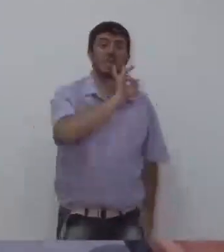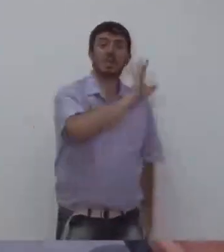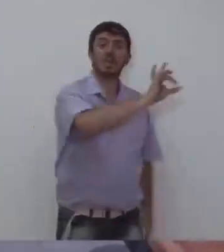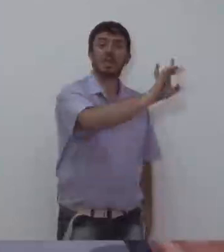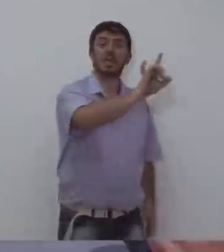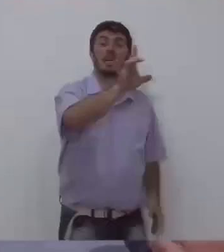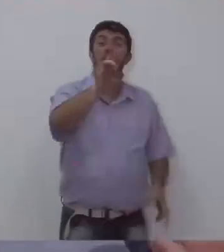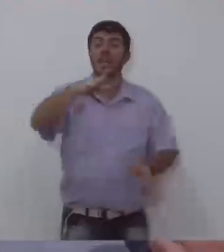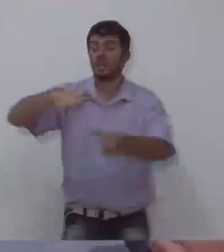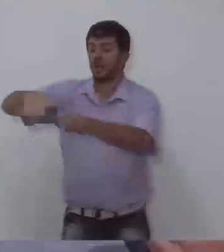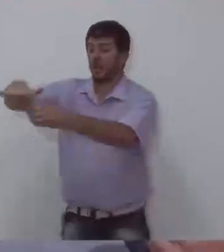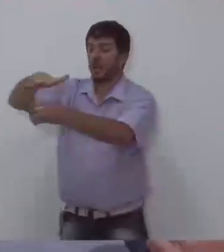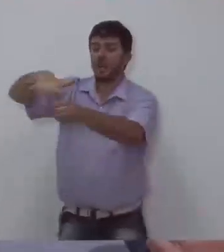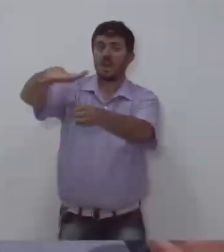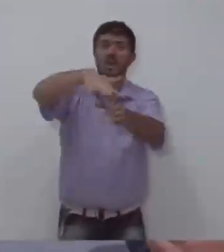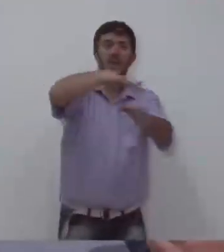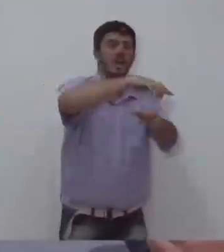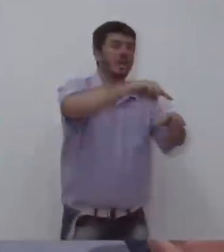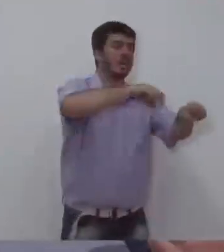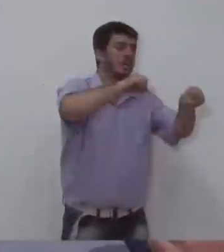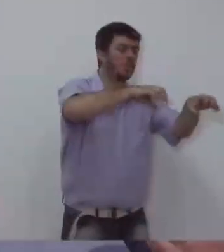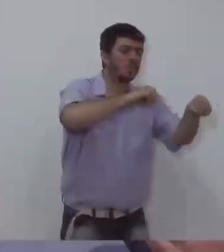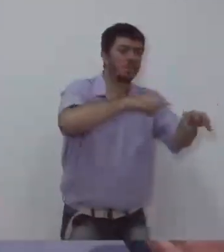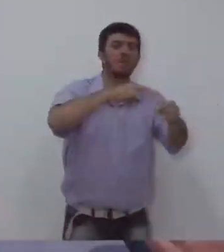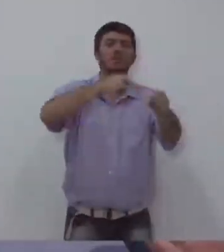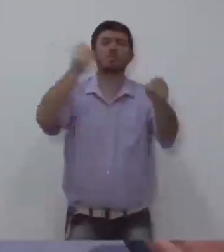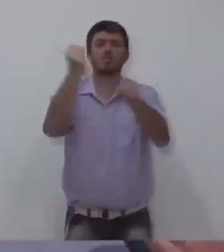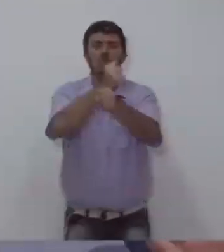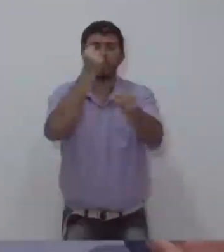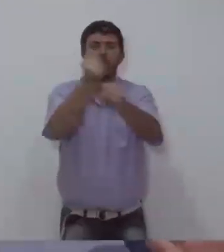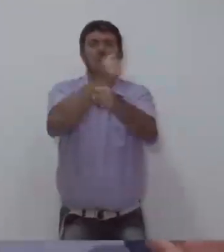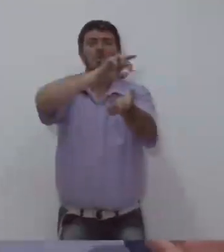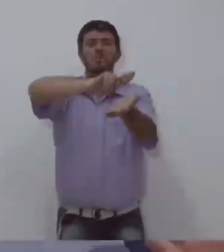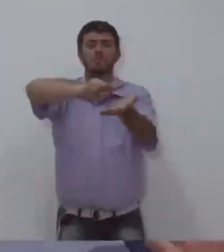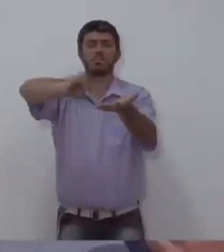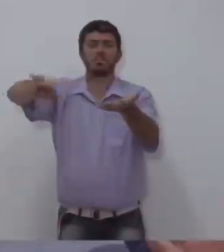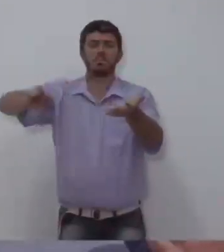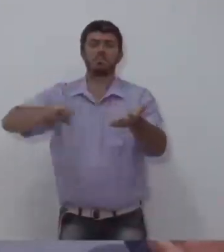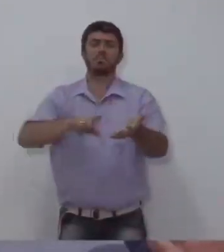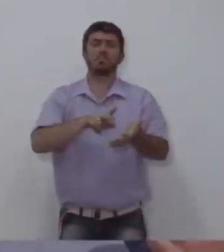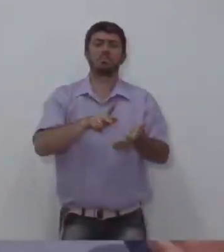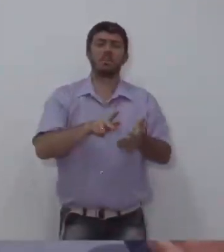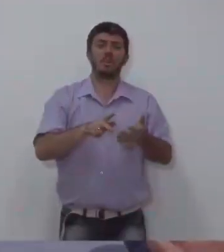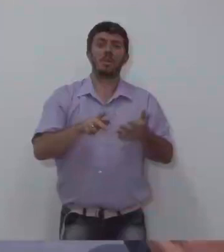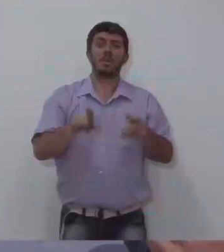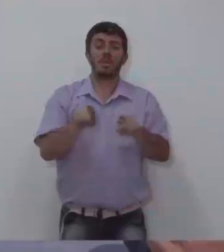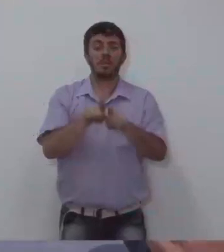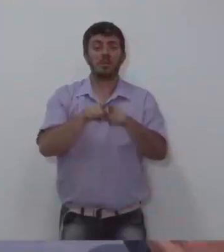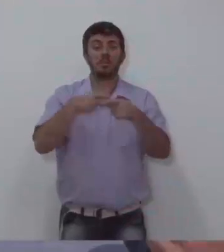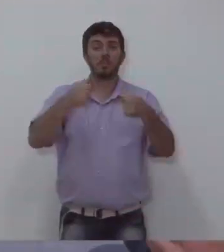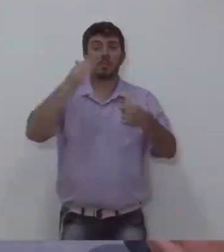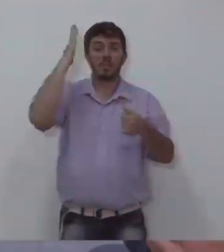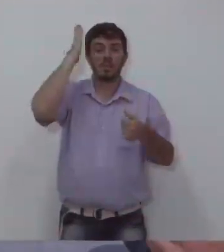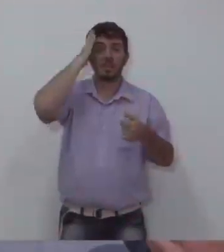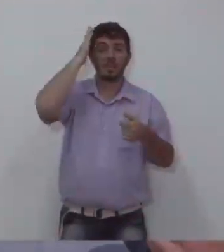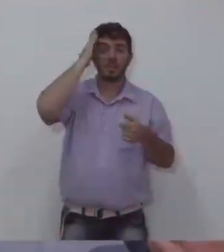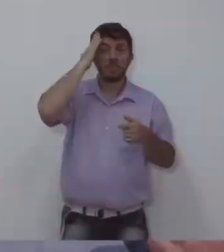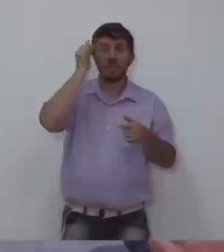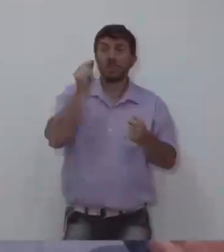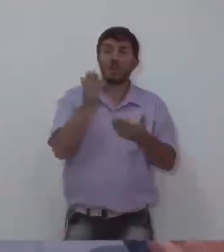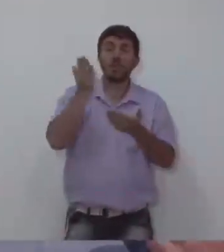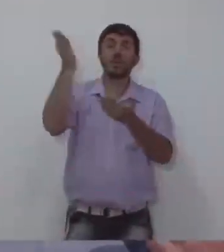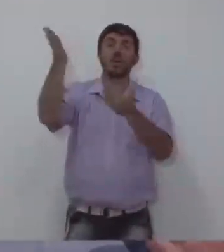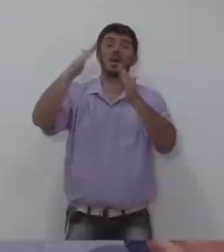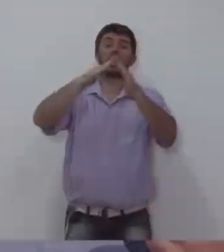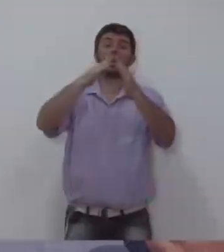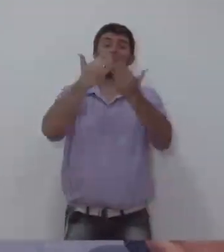da educação, de obras, mas também saber um pouco da realidade também da escola, ter a possibilidade da